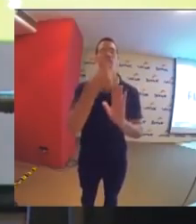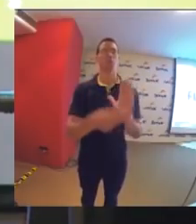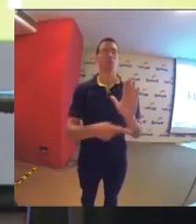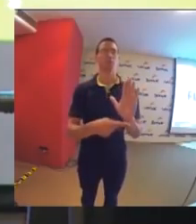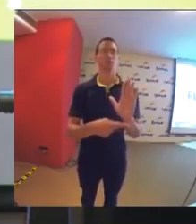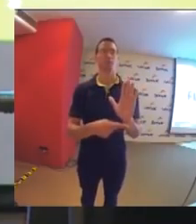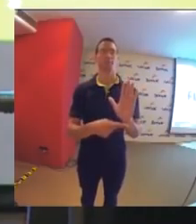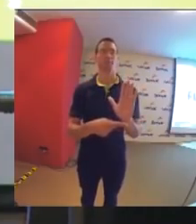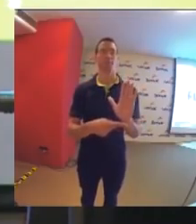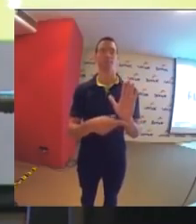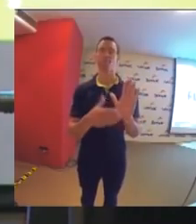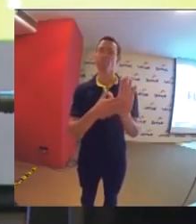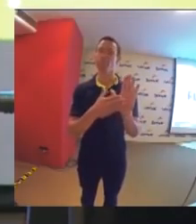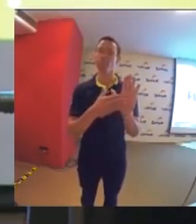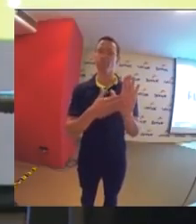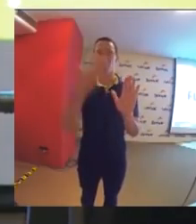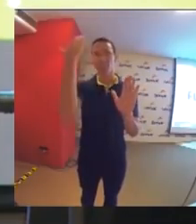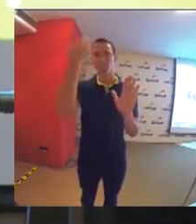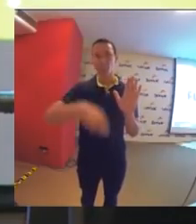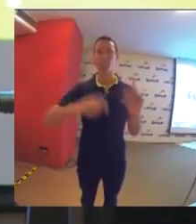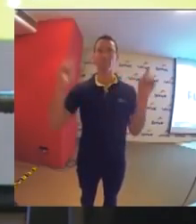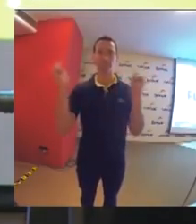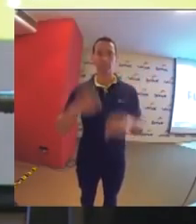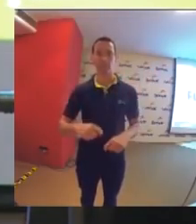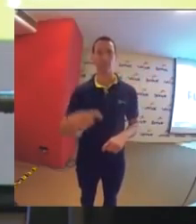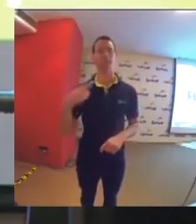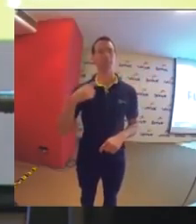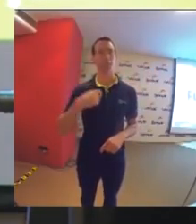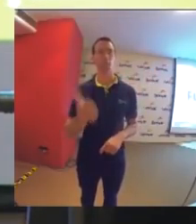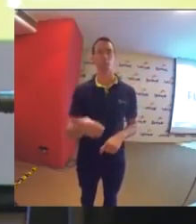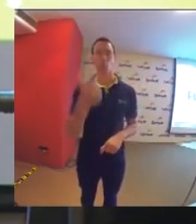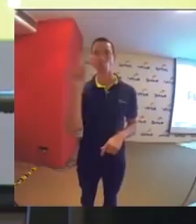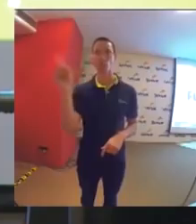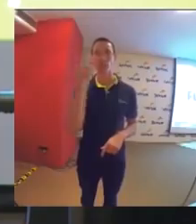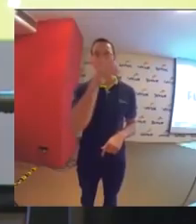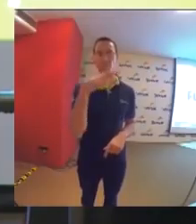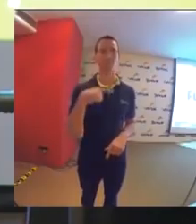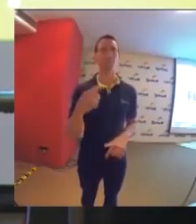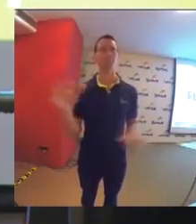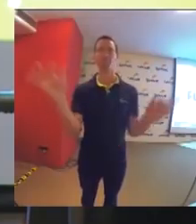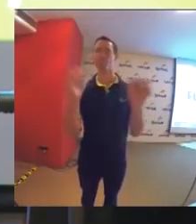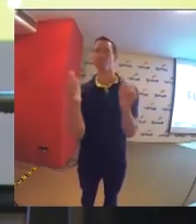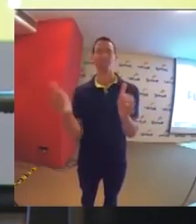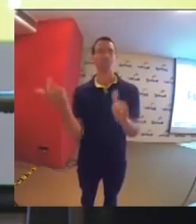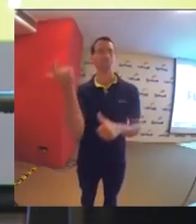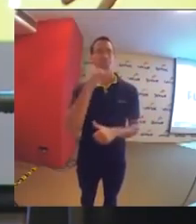Está lá, são 12, onde todos aprendem, são felizes, com uma gestão efetivamente democrática.